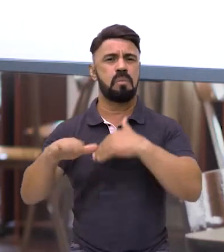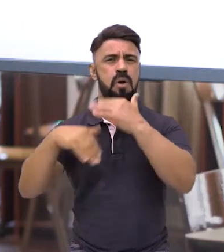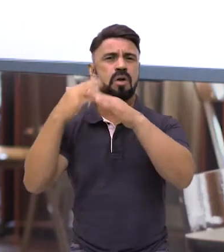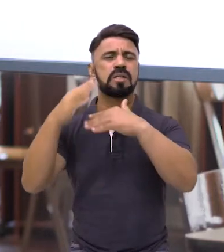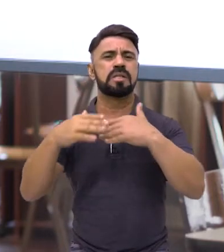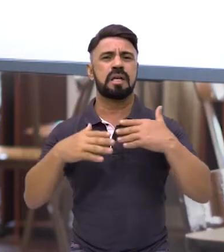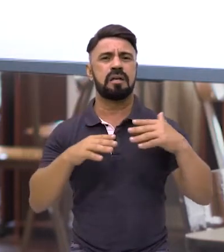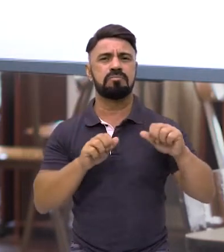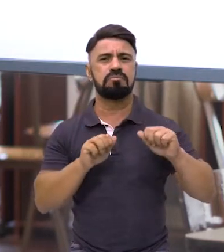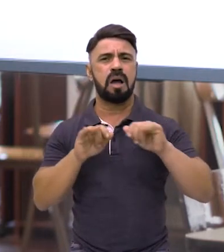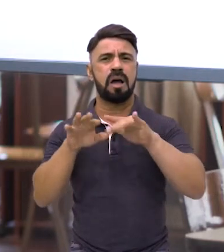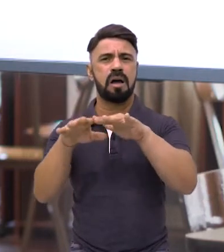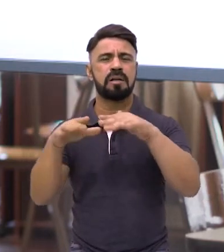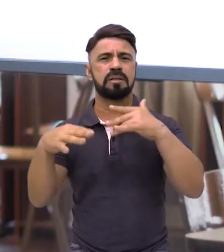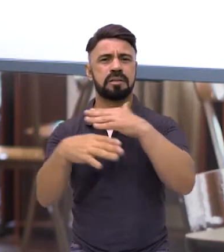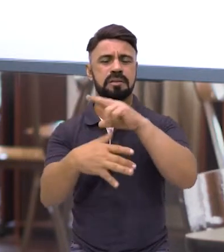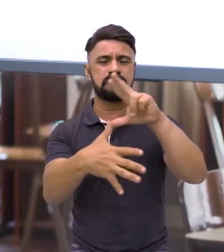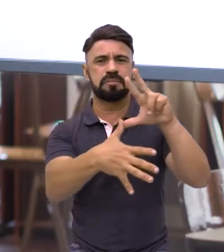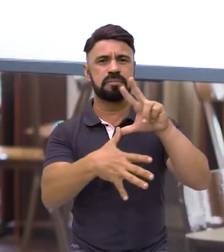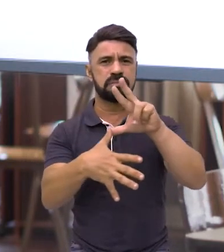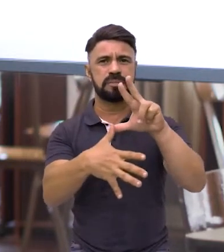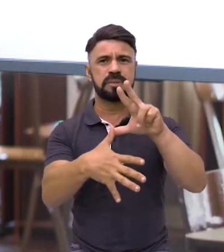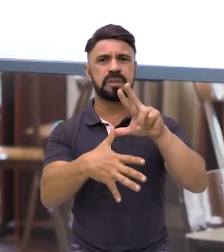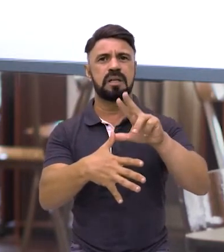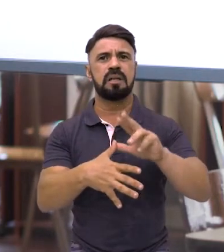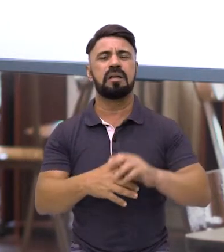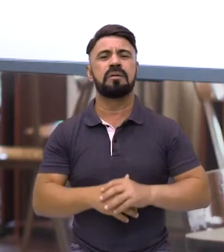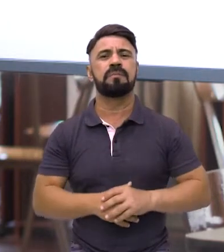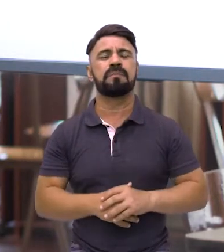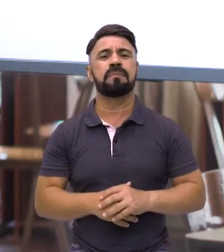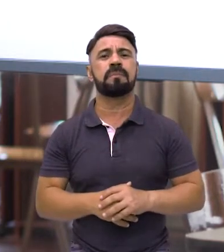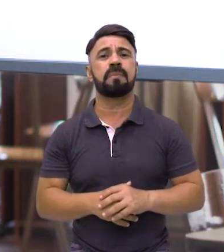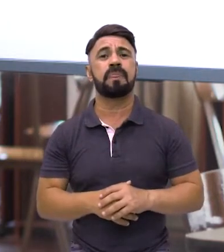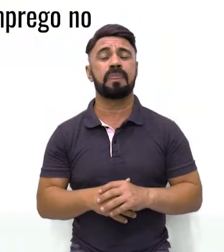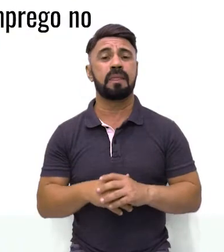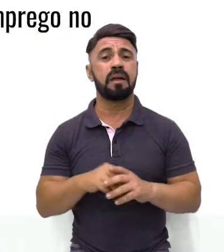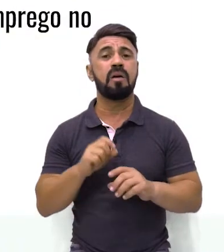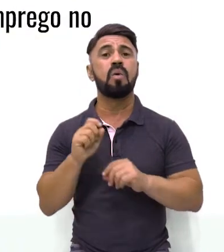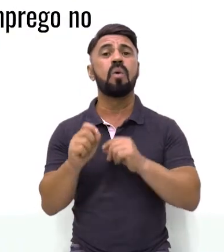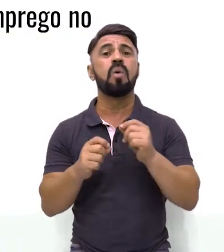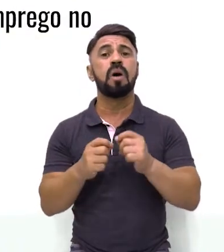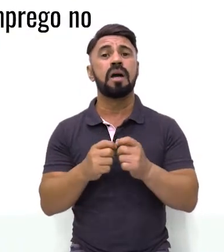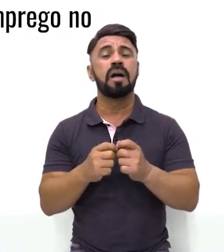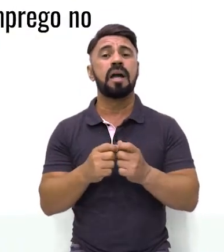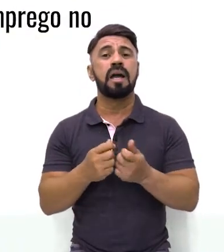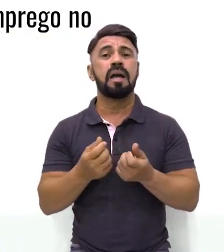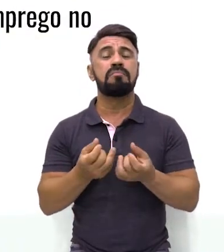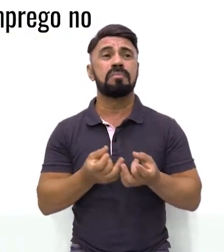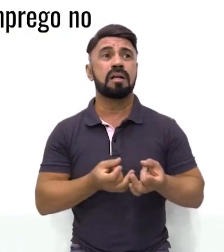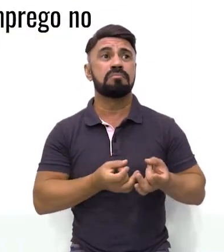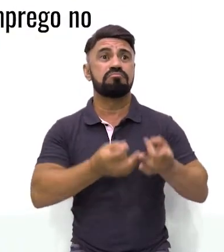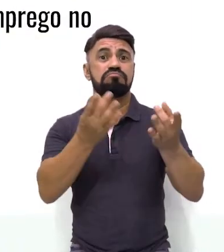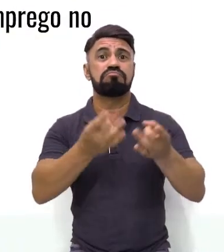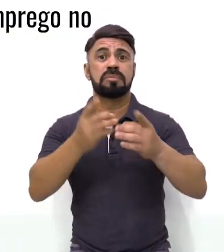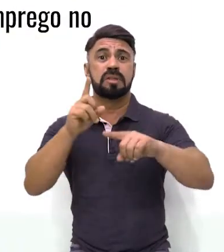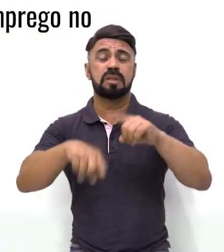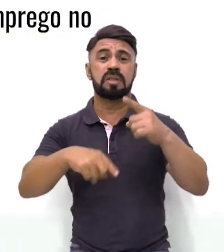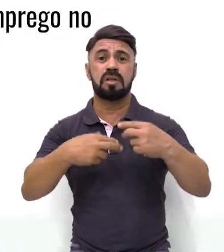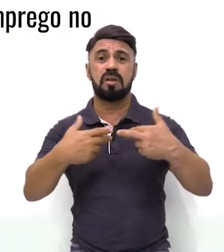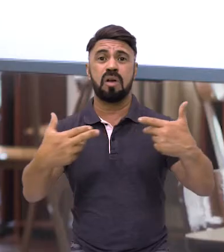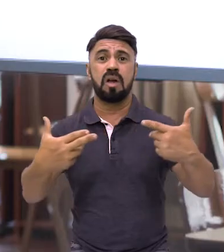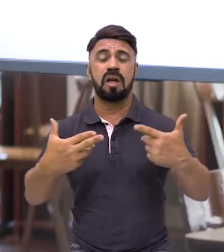processo de urbanização da América Latina. Uma delas é a queda nas exportações dos